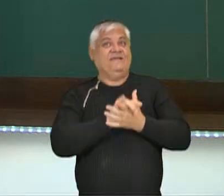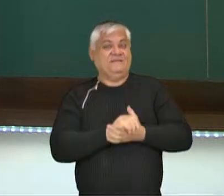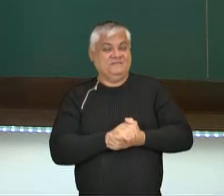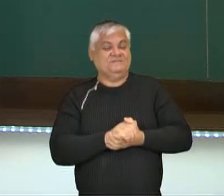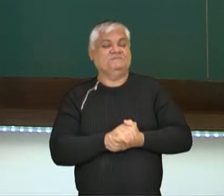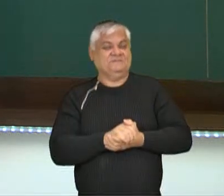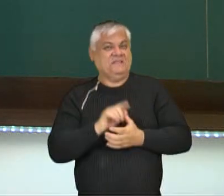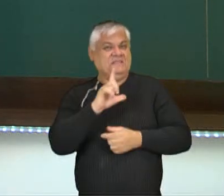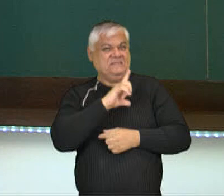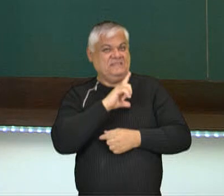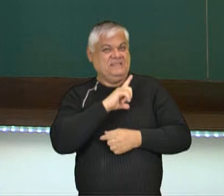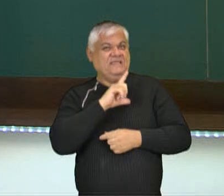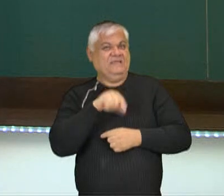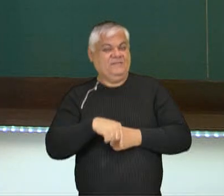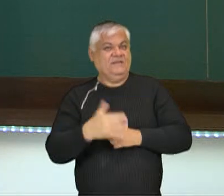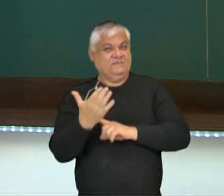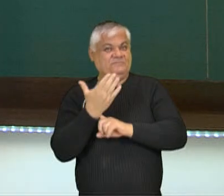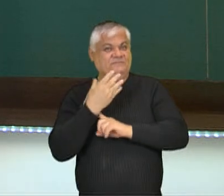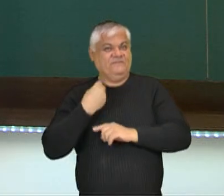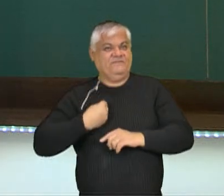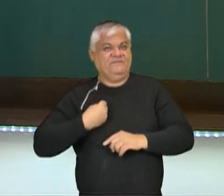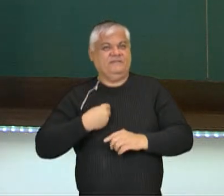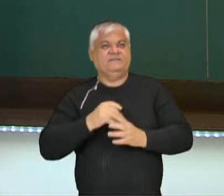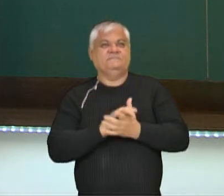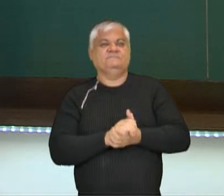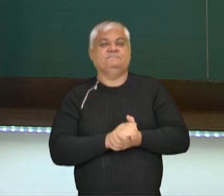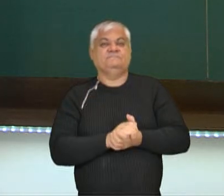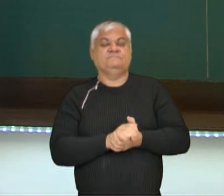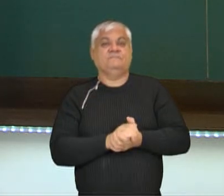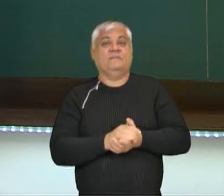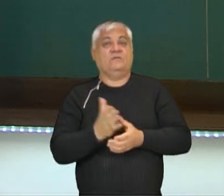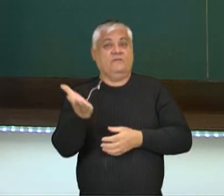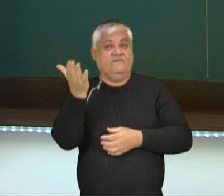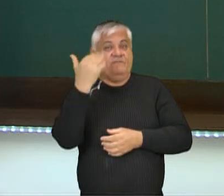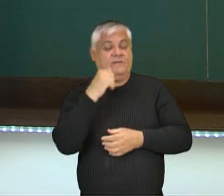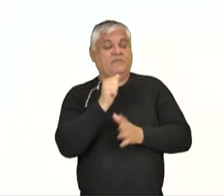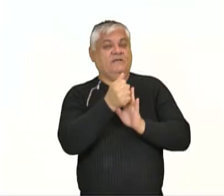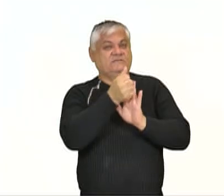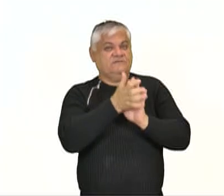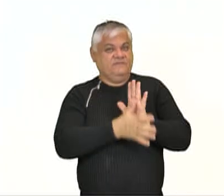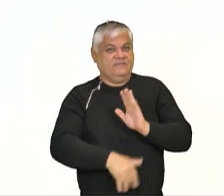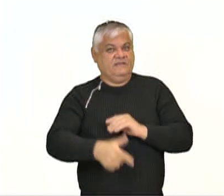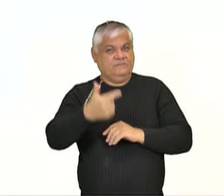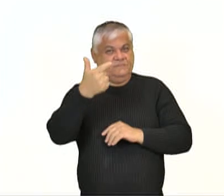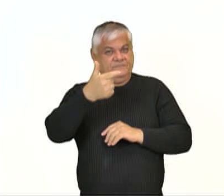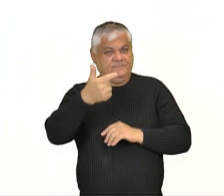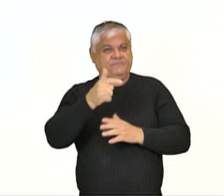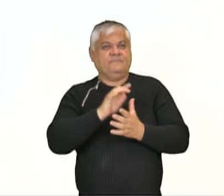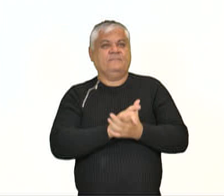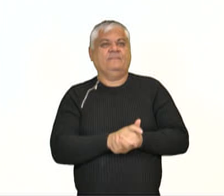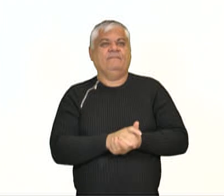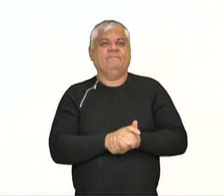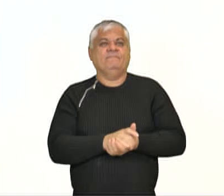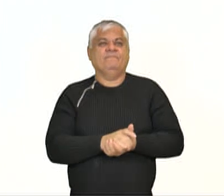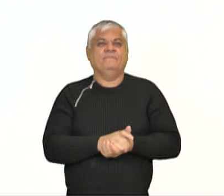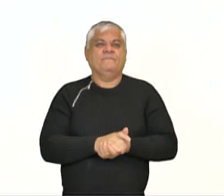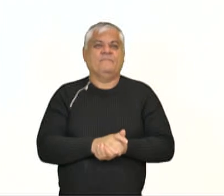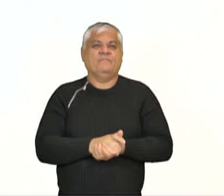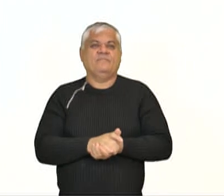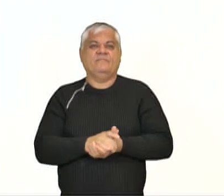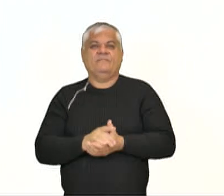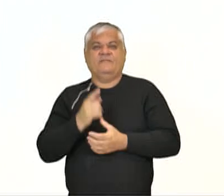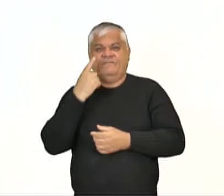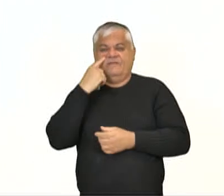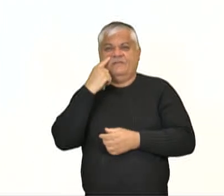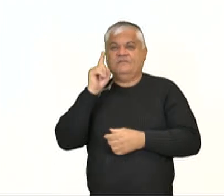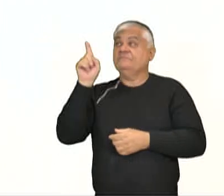ali ao redor dela para a nossa vida. Muito bem. Então, agora eu quero convidar você para a gente fazer mais uma atividade. E nós temos aqui uma